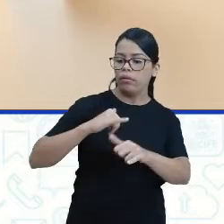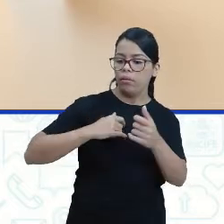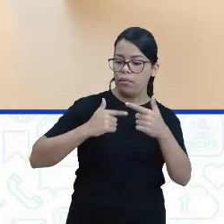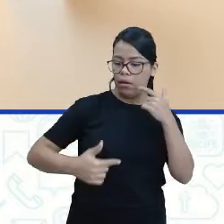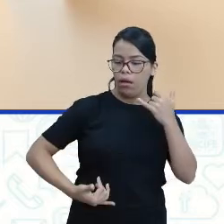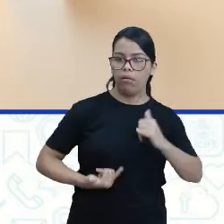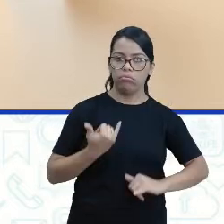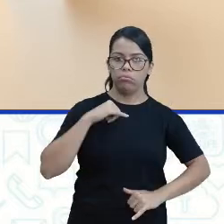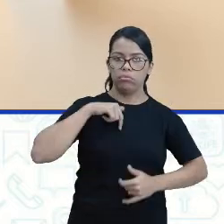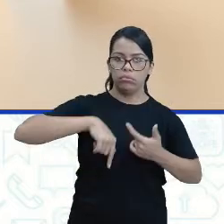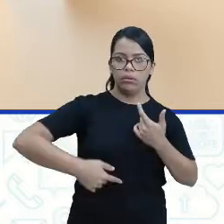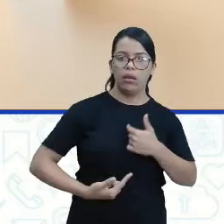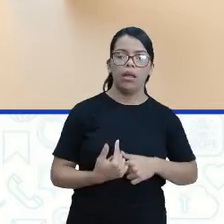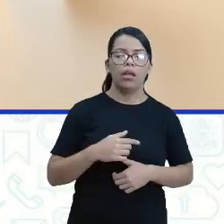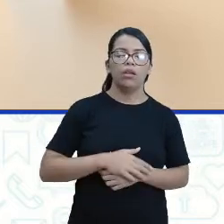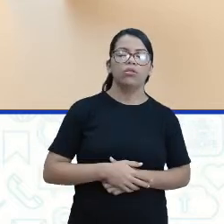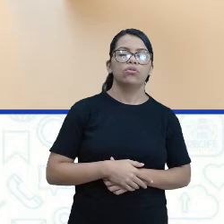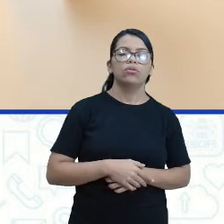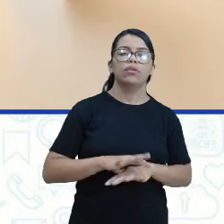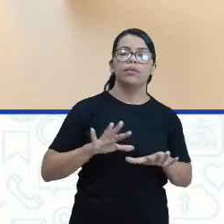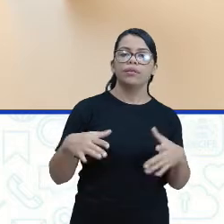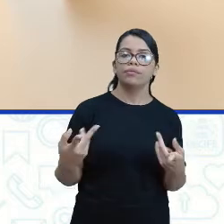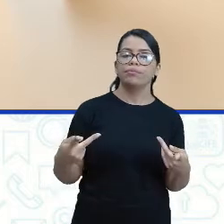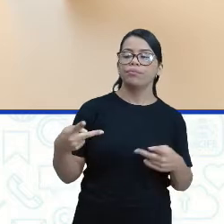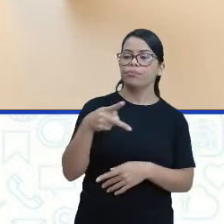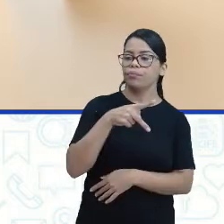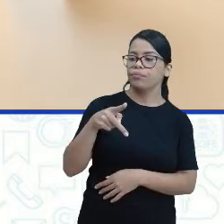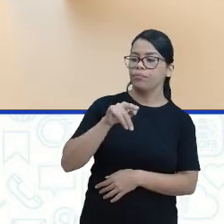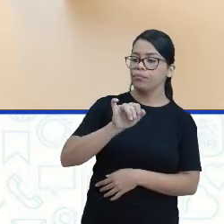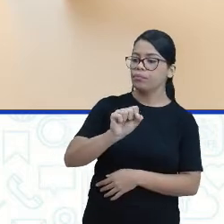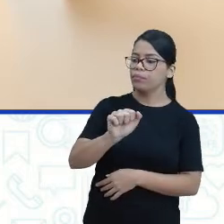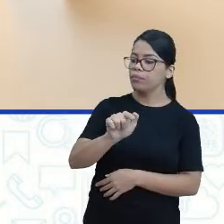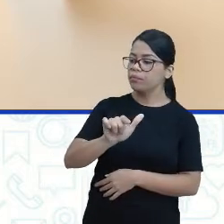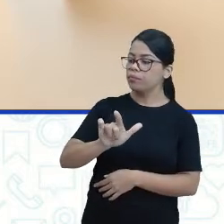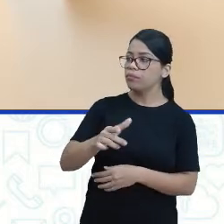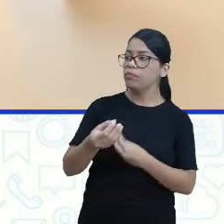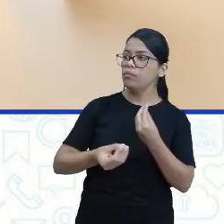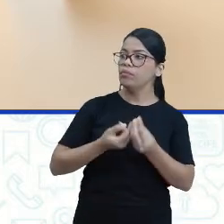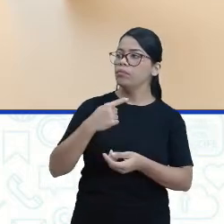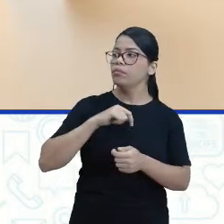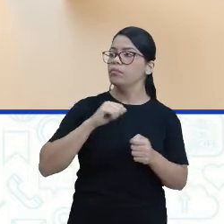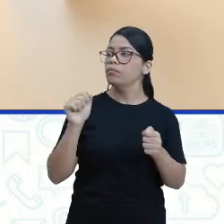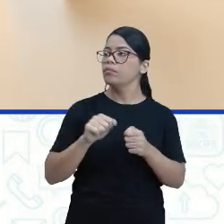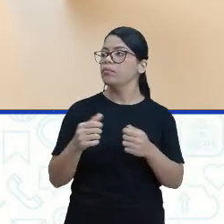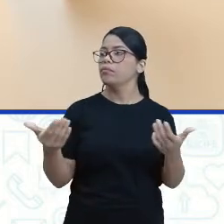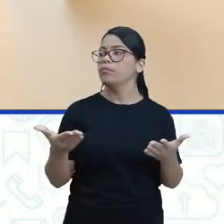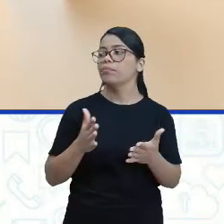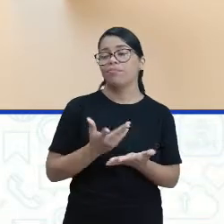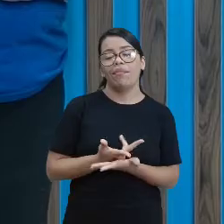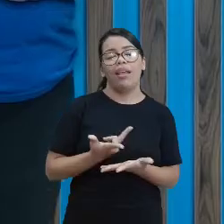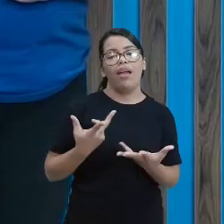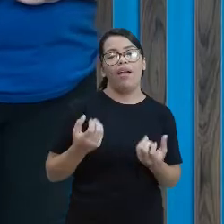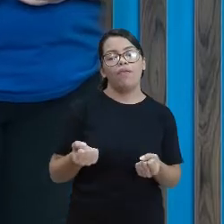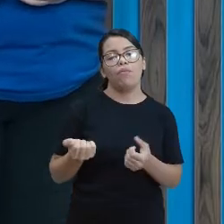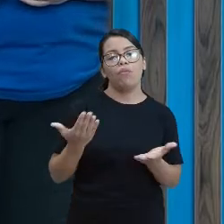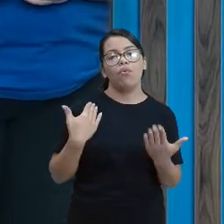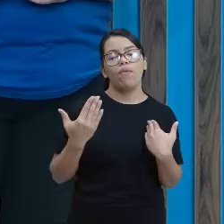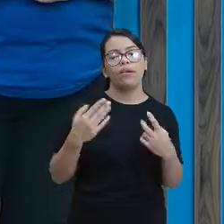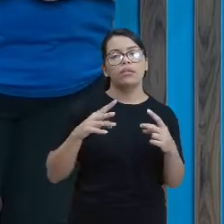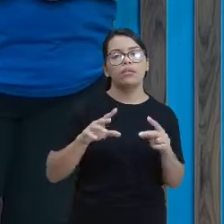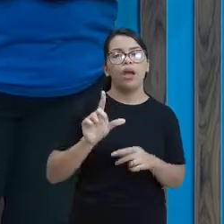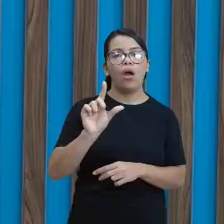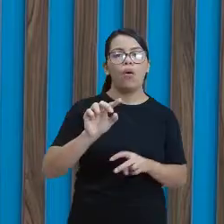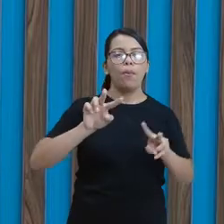vivo. Então, professora Isabel, como é que a gente vai fazer com essa questão hoje? Eita, vamos conversar um pouquinho sobre essa questão,